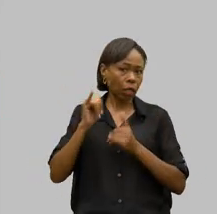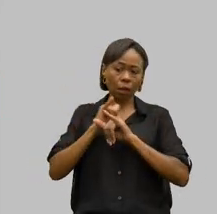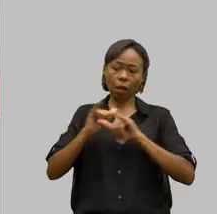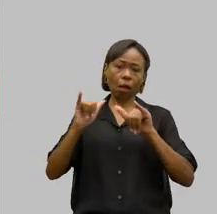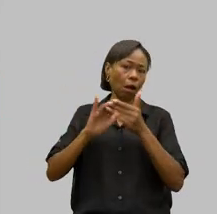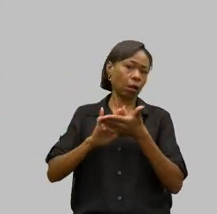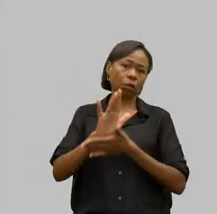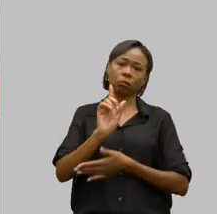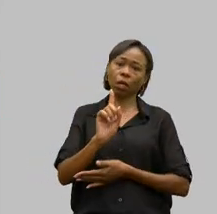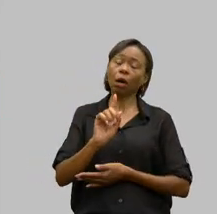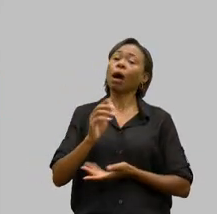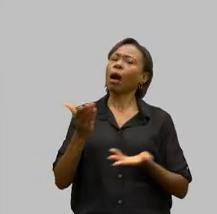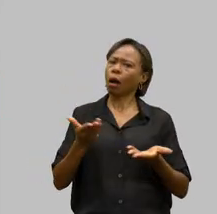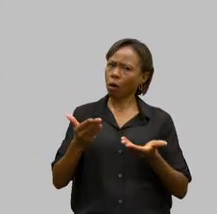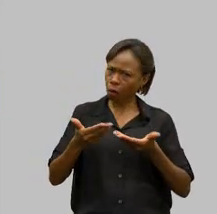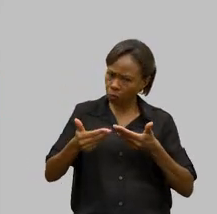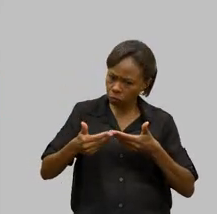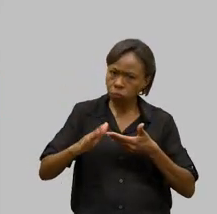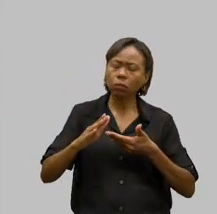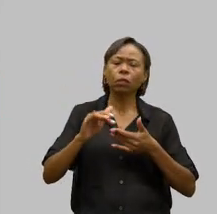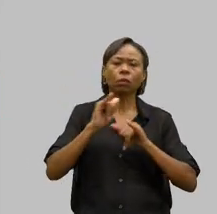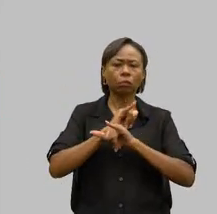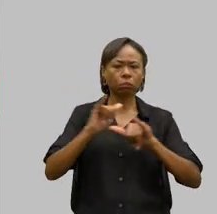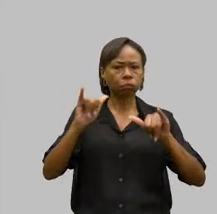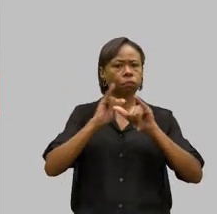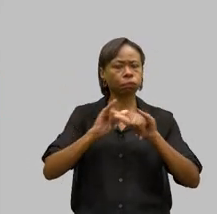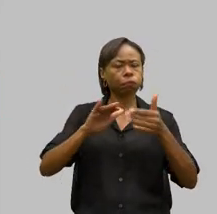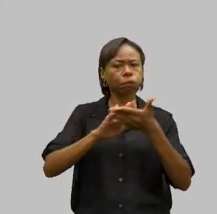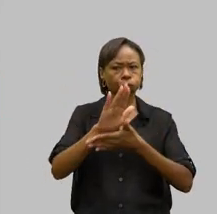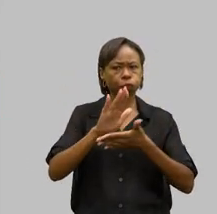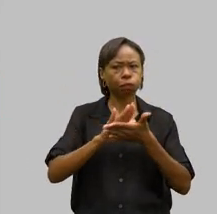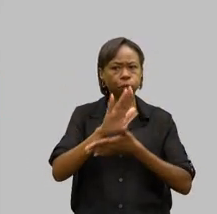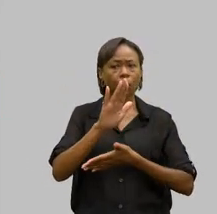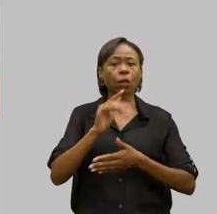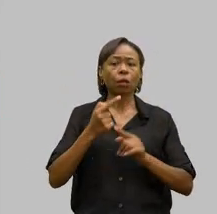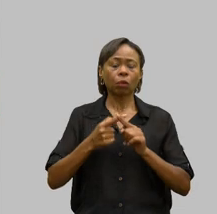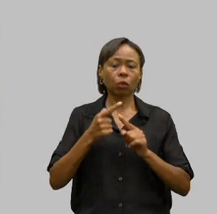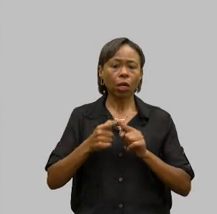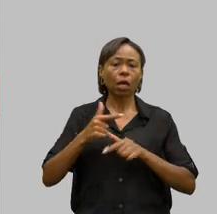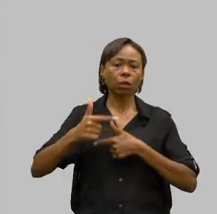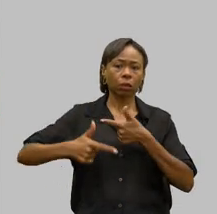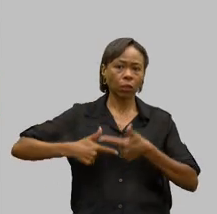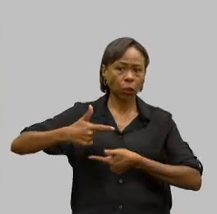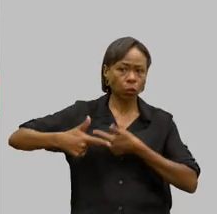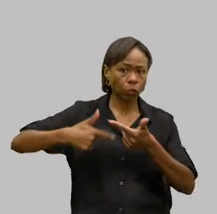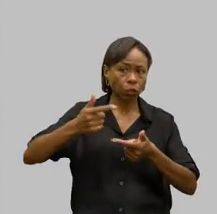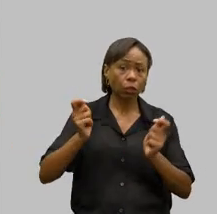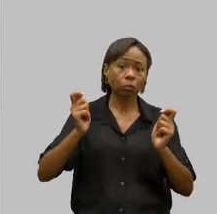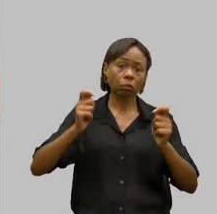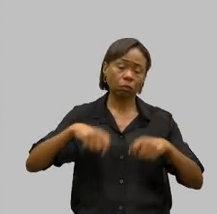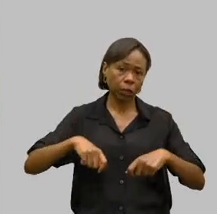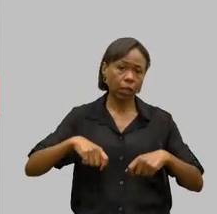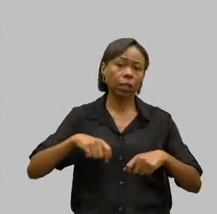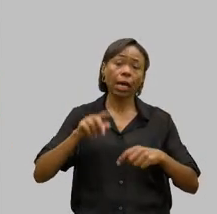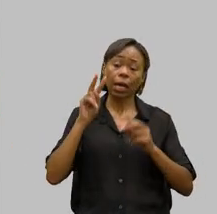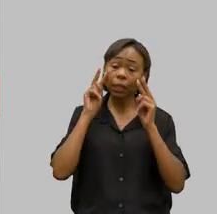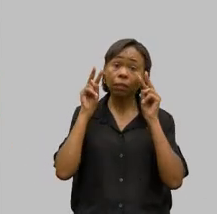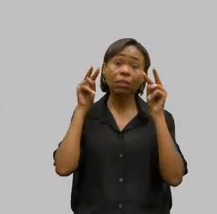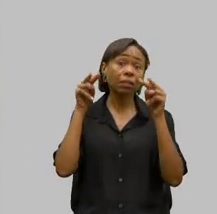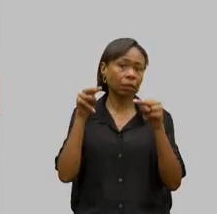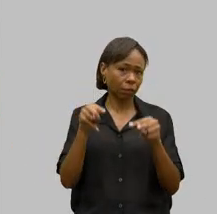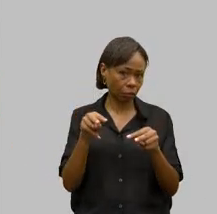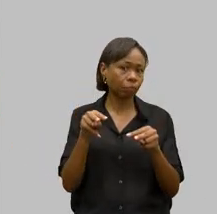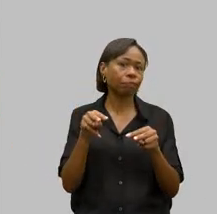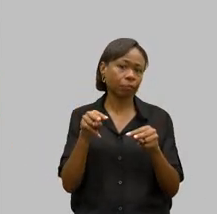e passamos a publicar o que a gente tem visto, que quanto à carreira a gente tem conseguido dar essa atenção dentro do